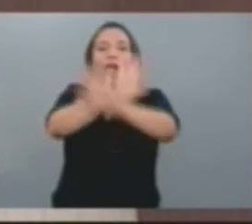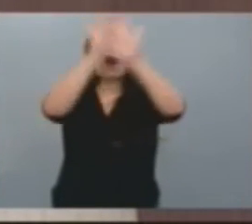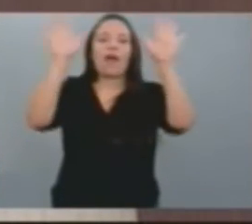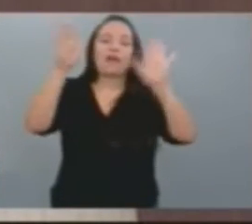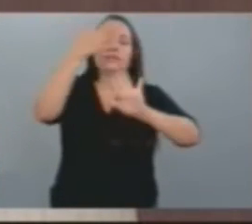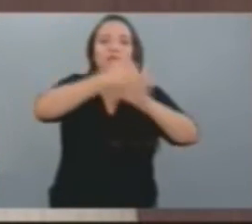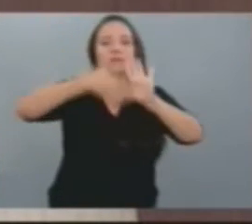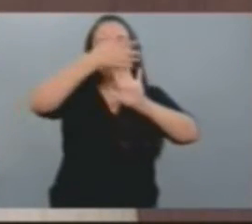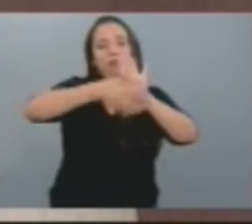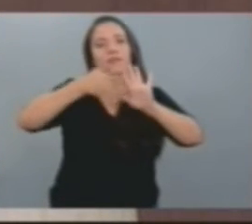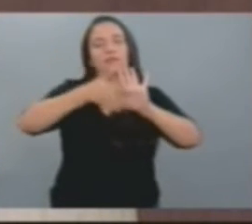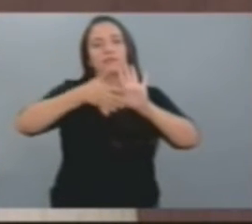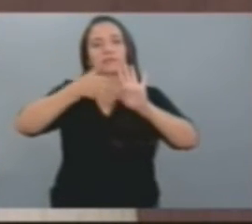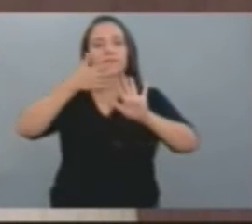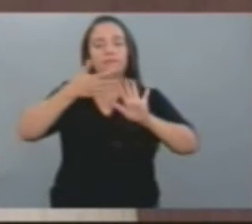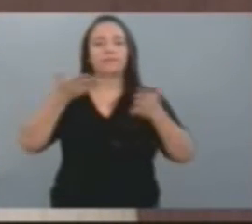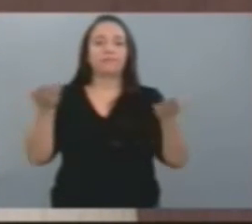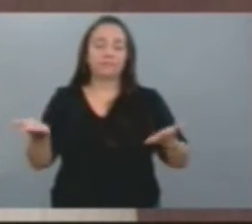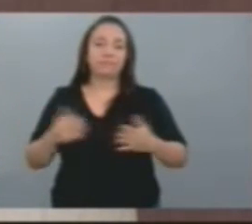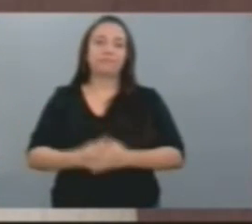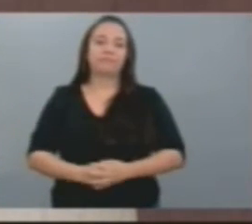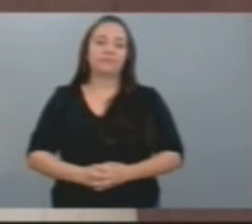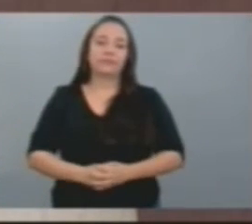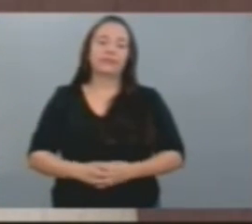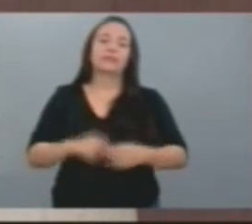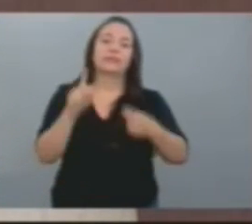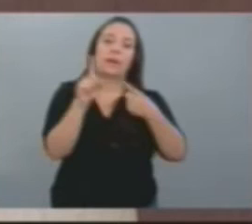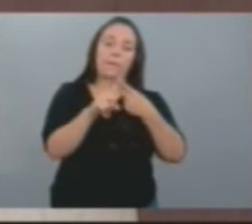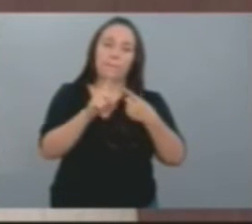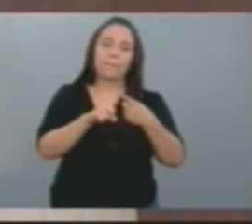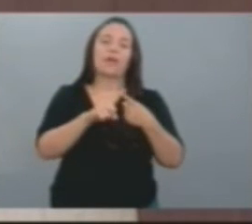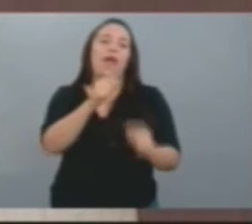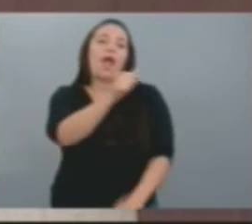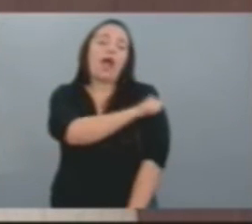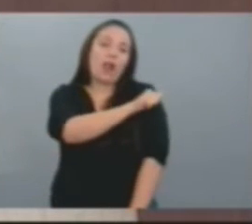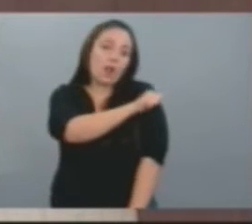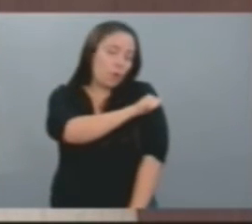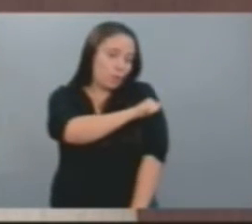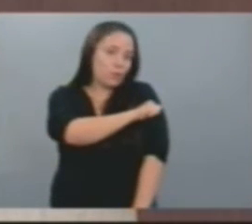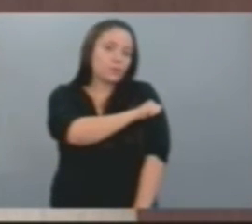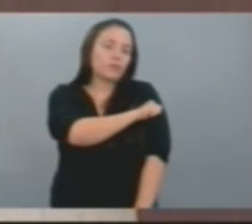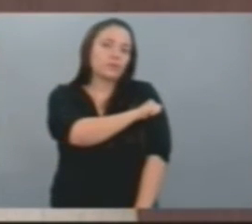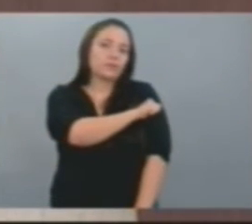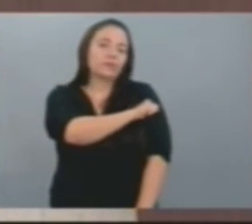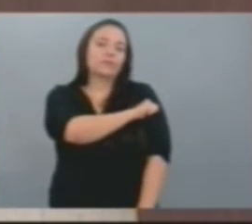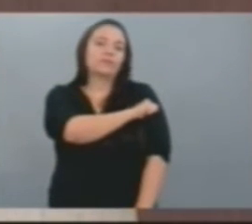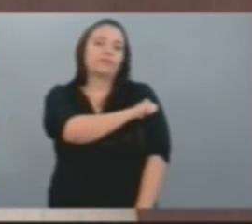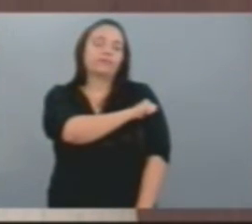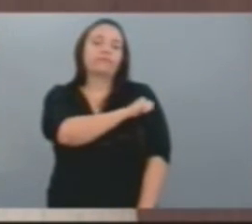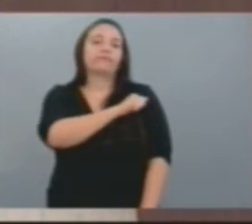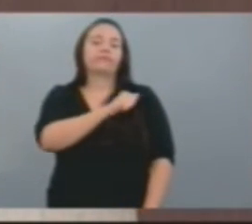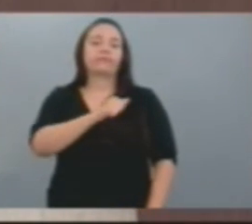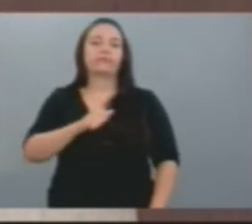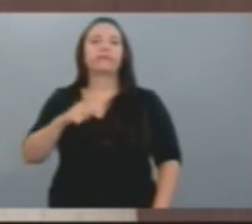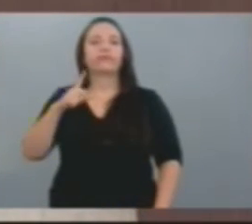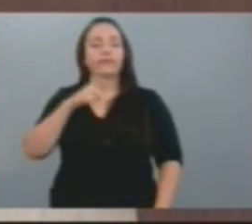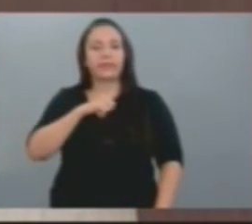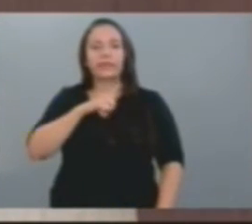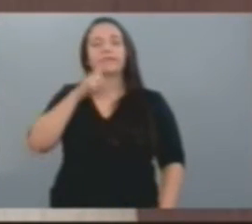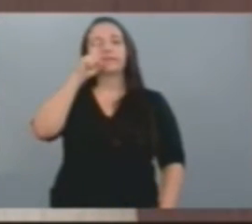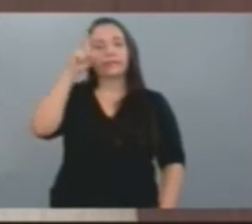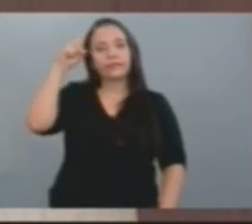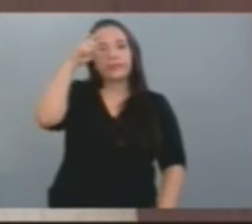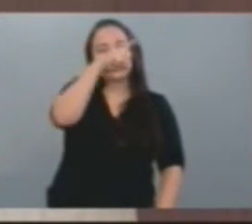texto, um grande número de estudantes ainda nos níveis crítico e muito